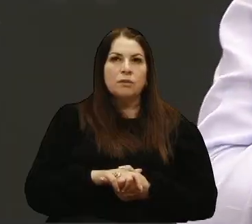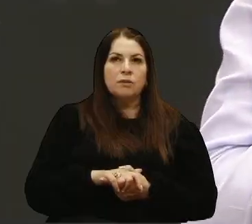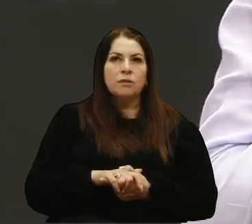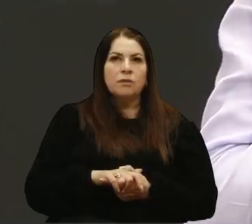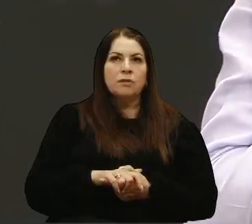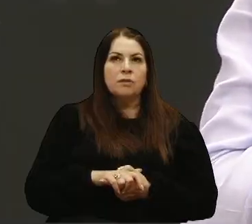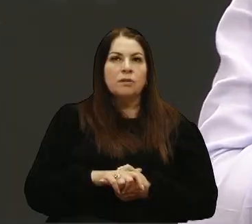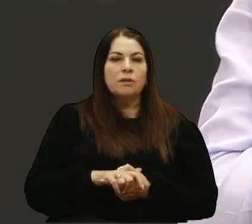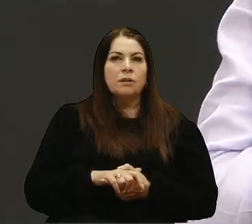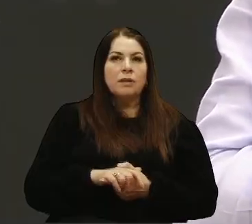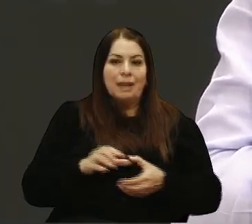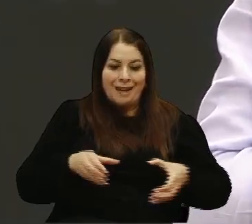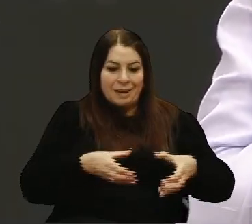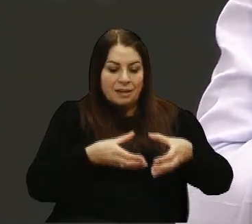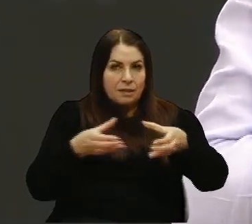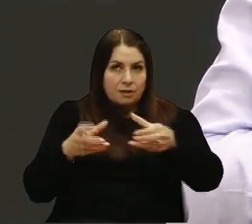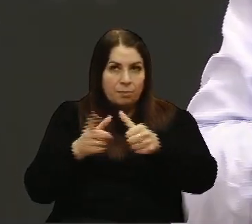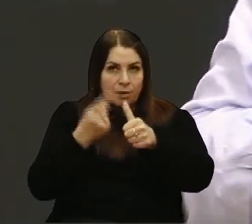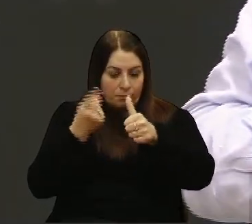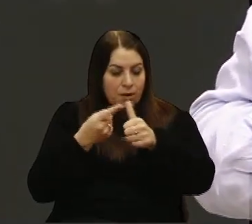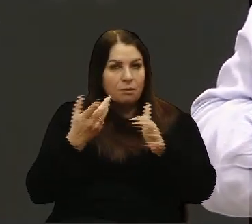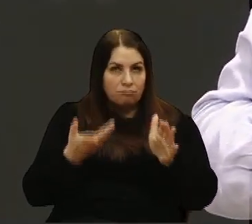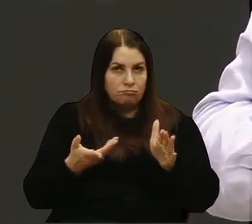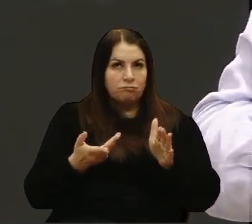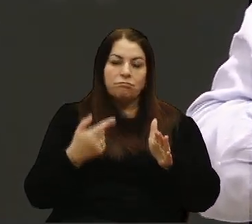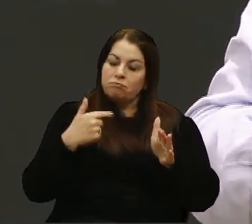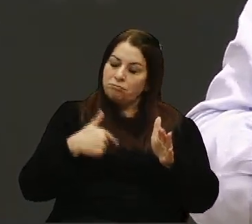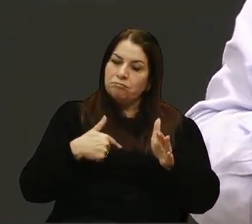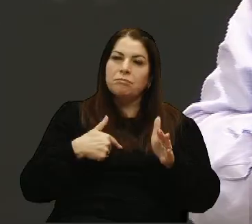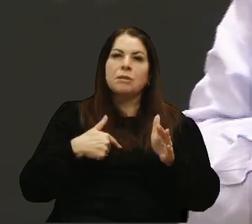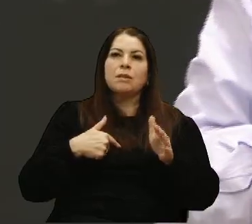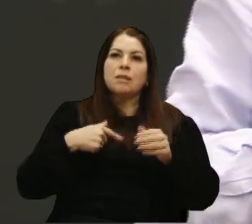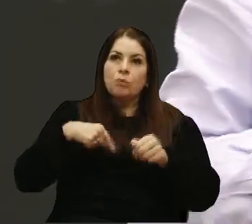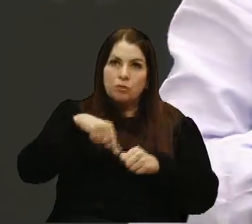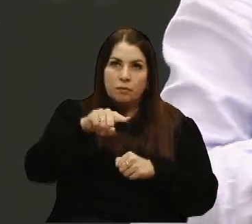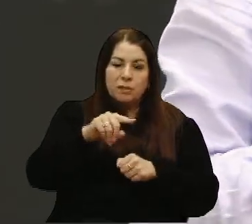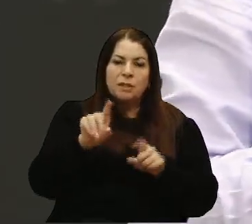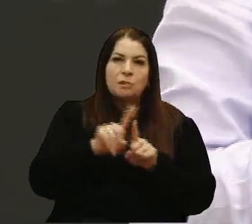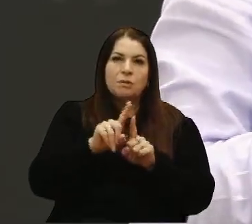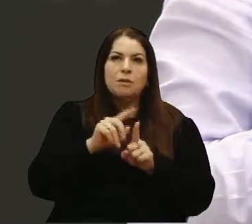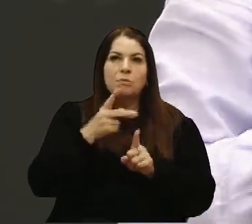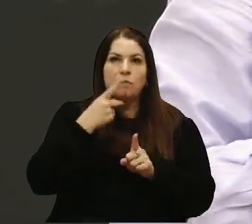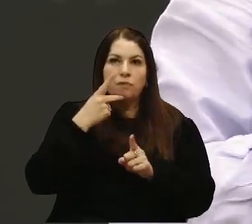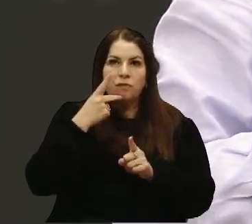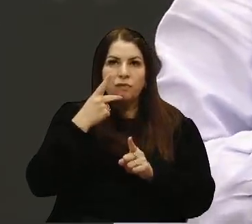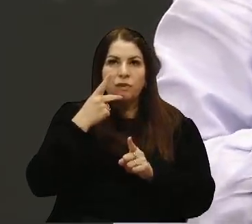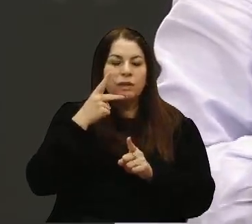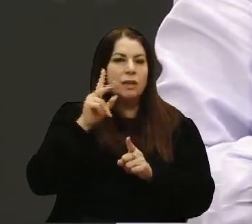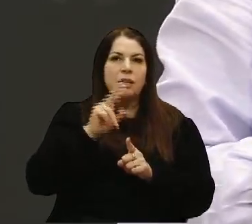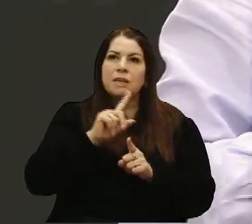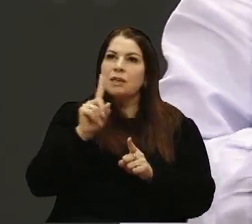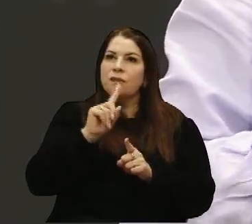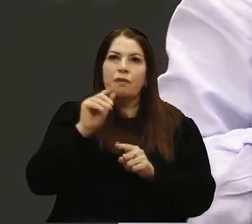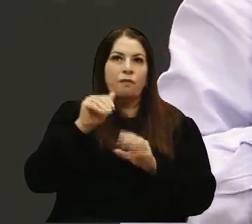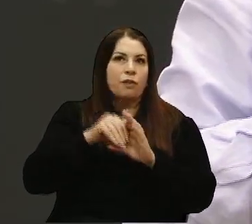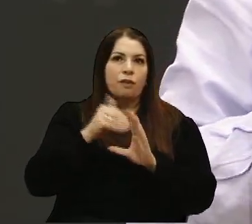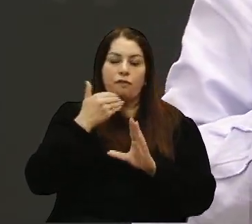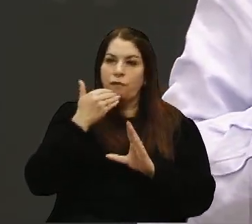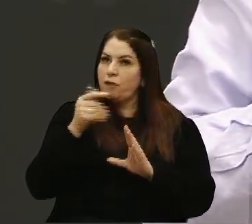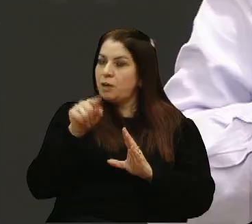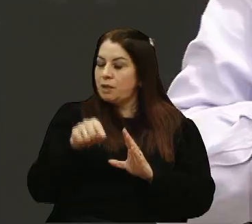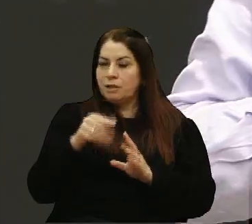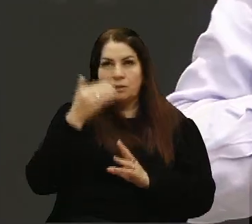A canalização primeiro, vereador Santo Fantinel. Então, essa é uma legislação que vai ser encaminhada. E ele me falou que não vai votar a favor dessa